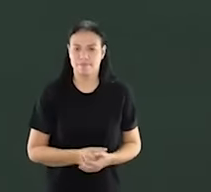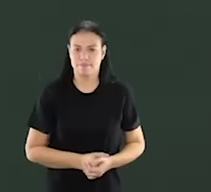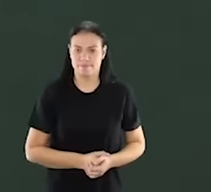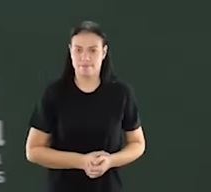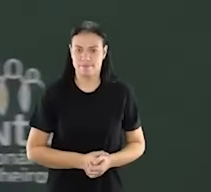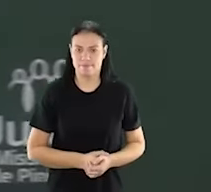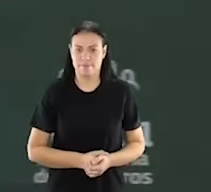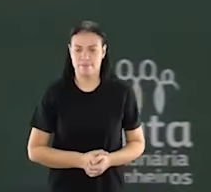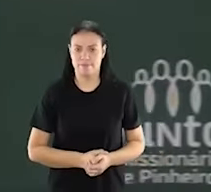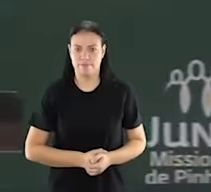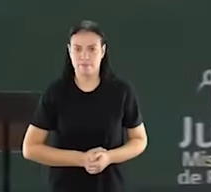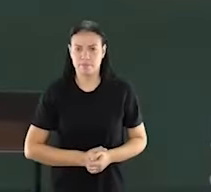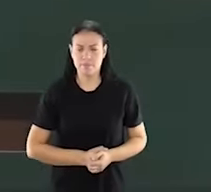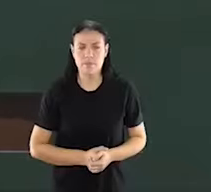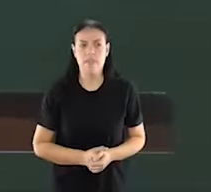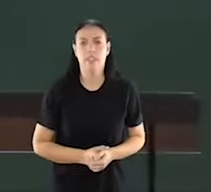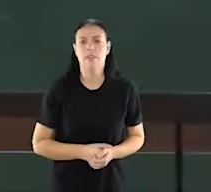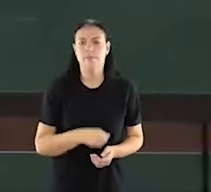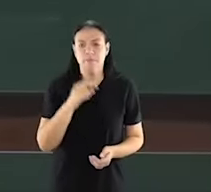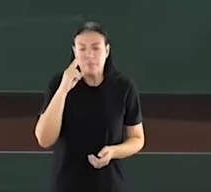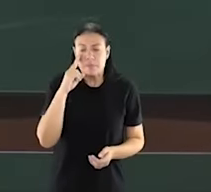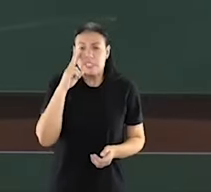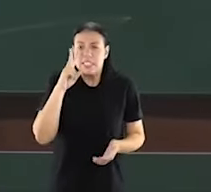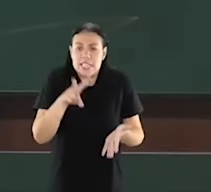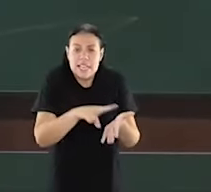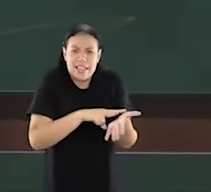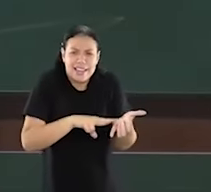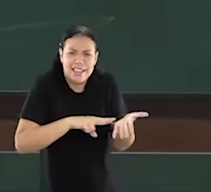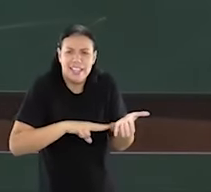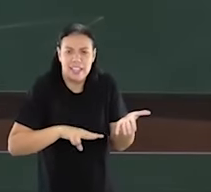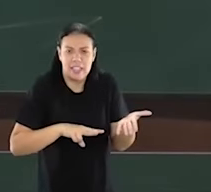Quando você olha esta cena, você pergunta, meu Deus, mas